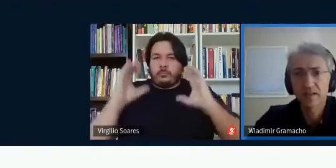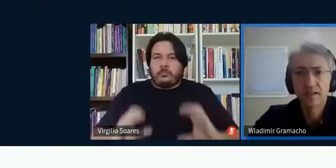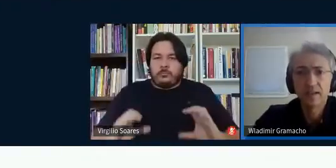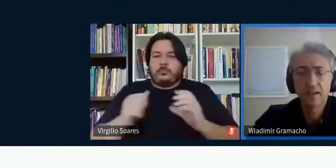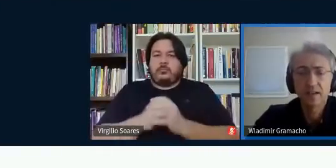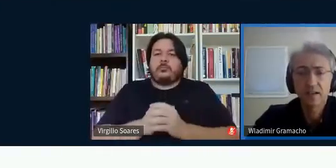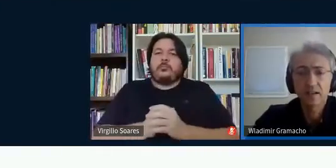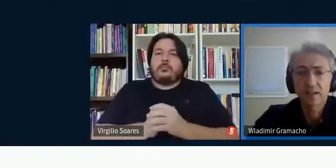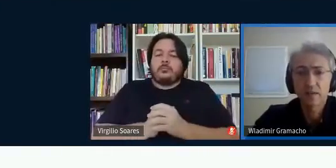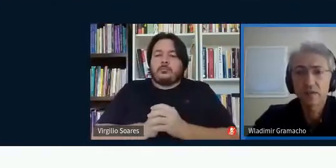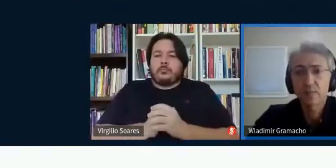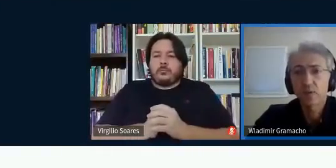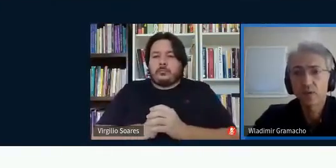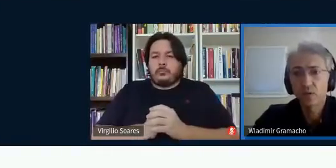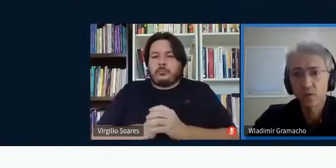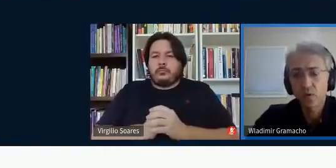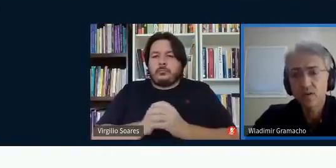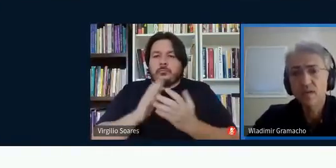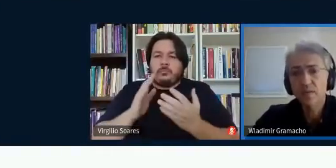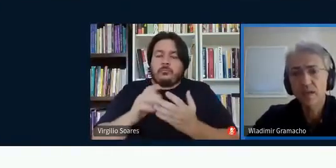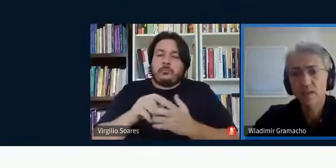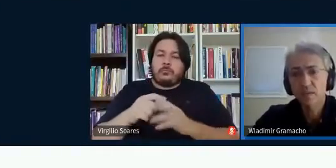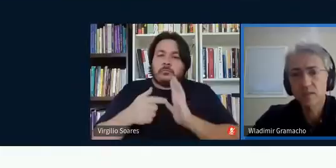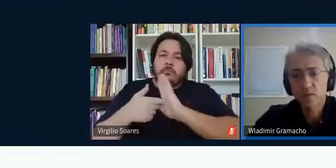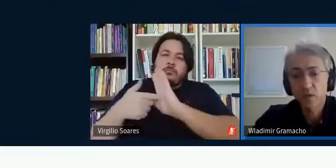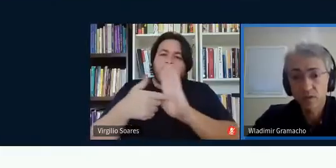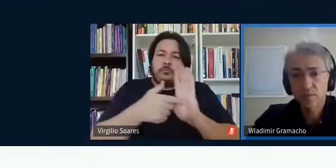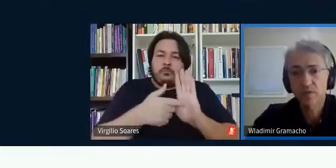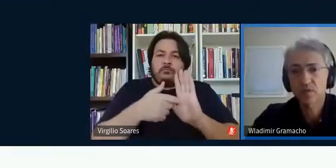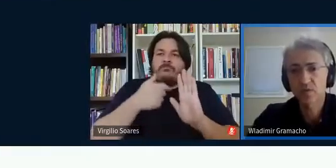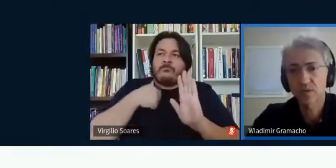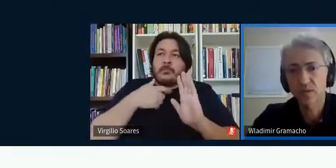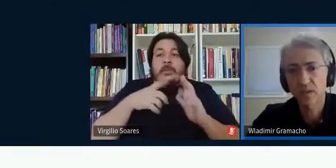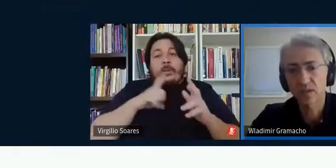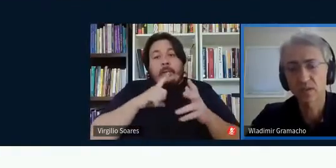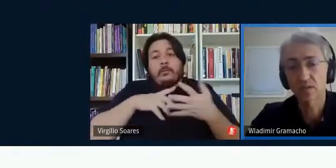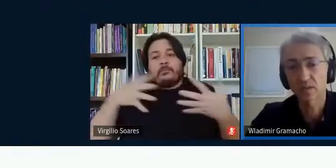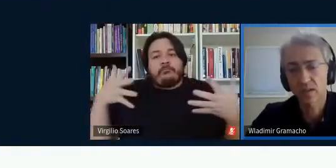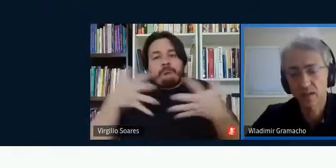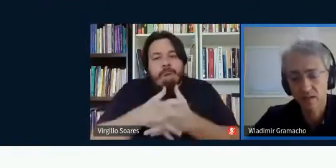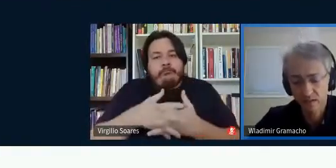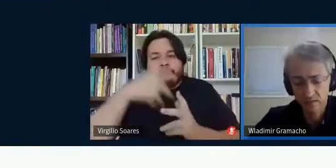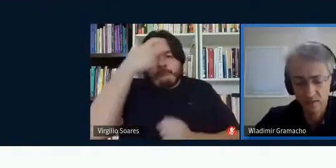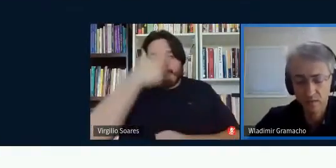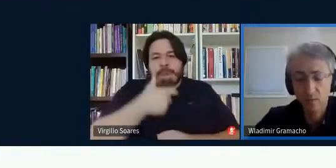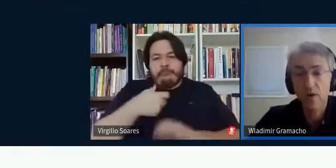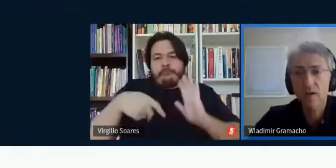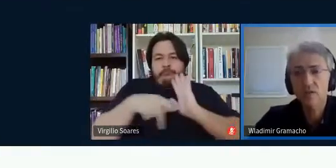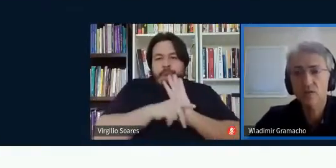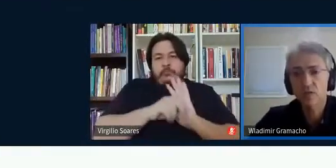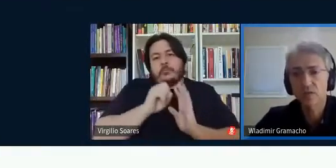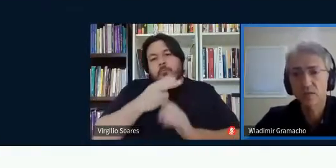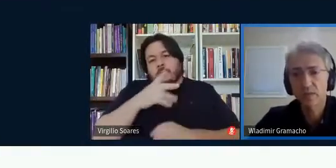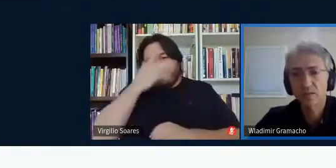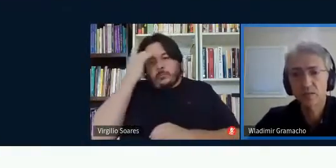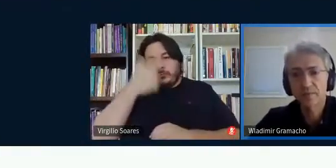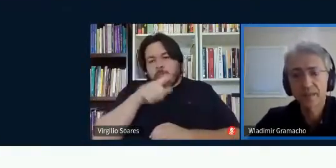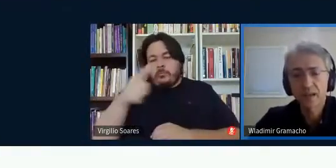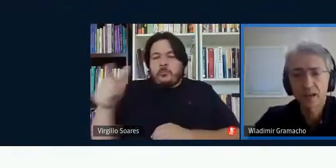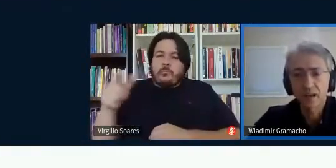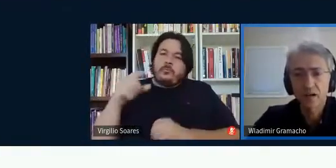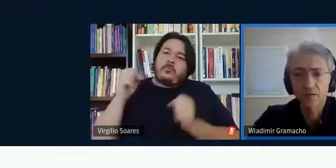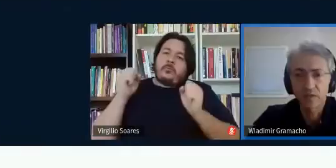sanitárias, estão expondo ou a si mesmas ou a outras pessoas, enfim, com maior risco de